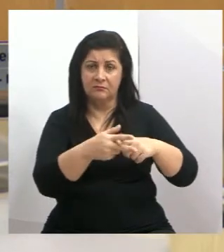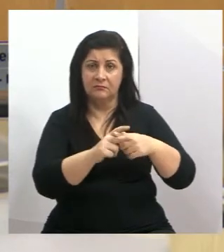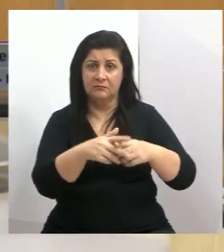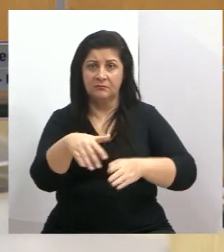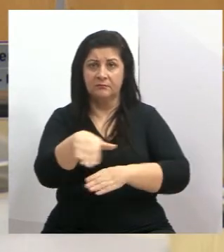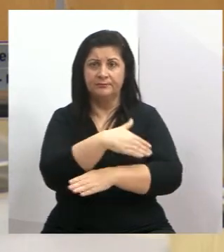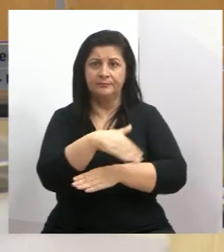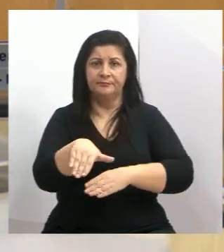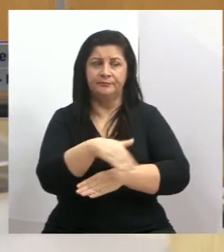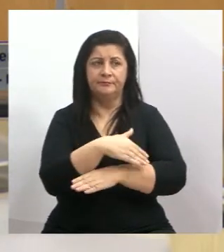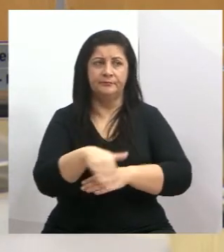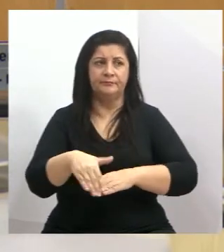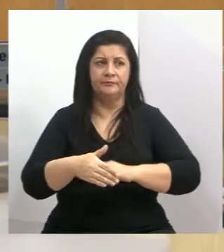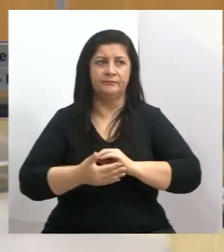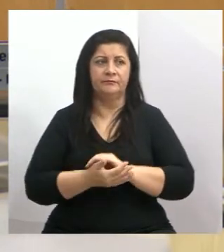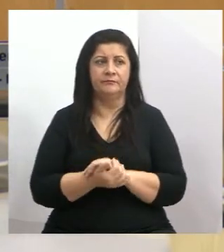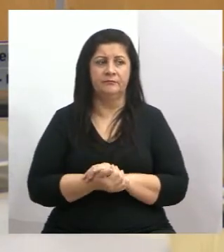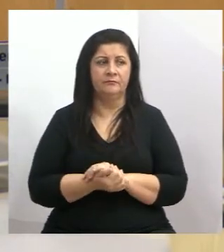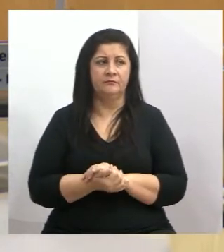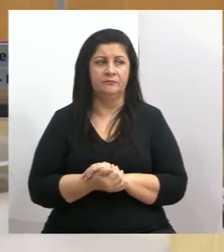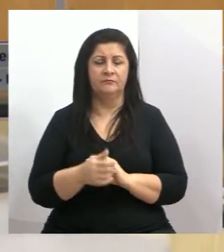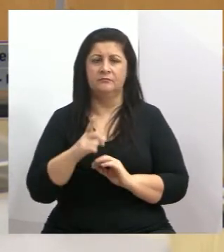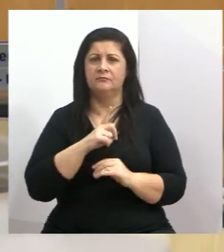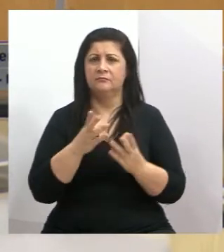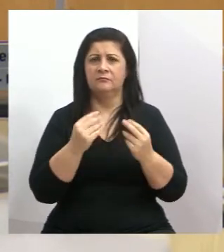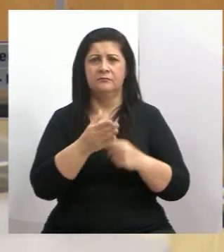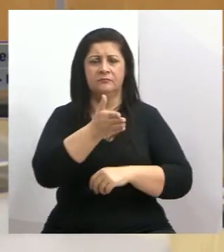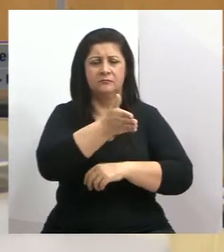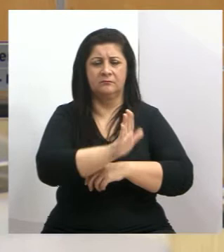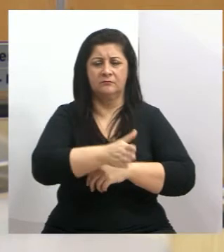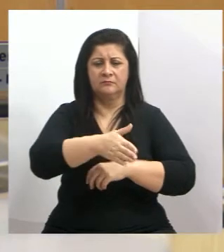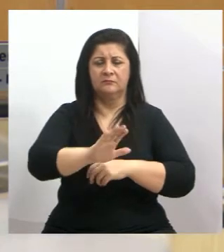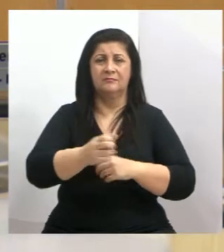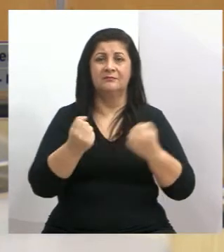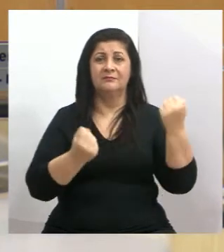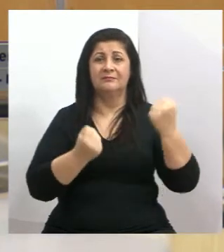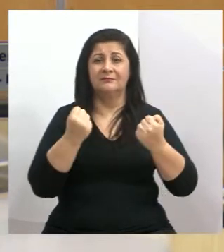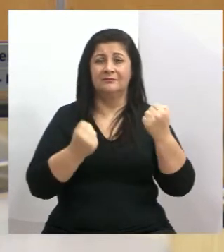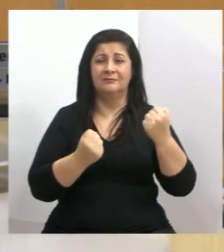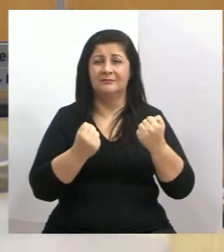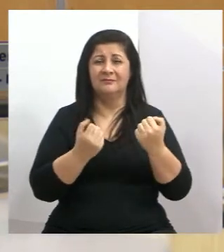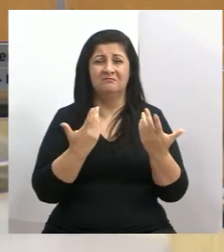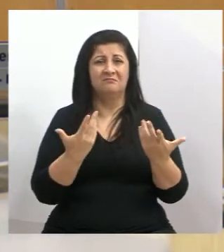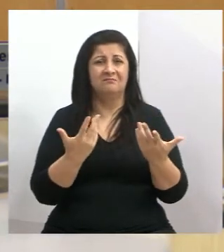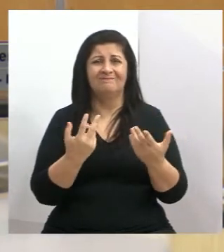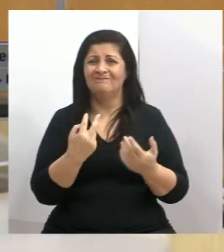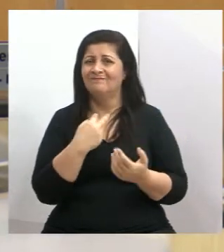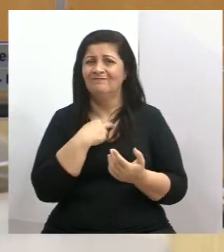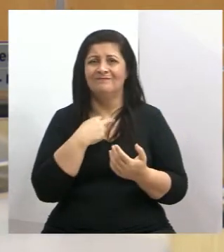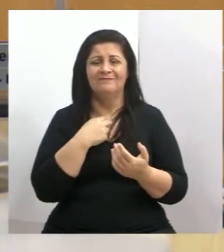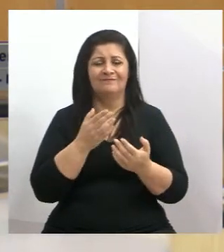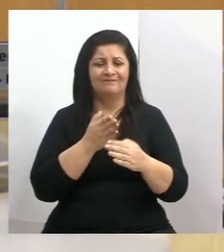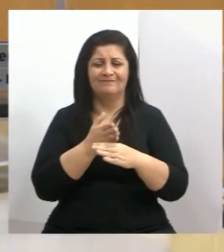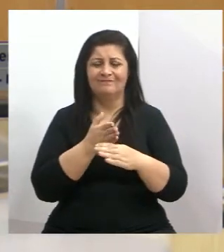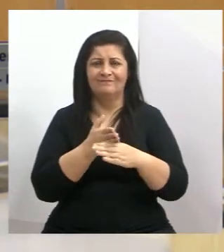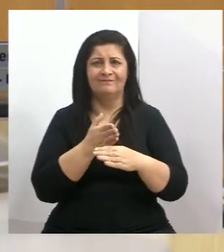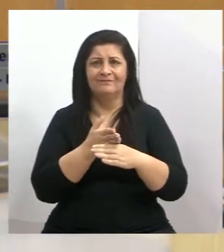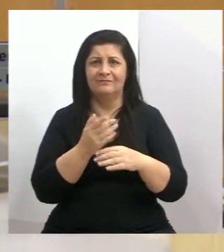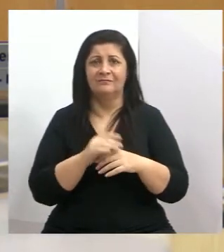nas vias do bairro tem vários buracos ali os carros em transitado a passar aí de carro